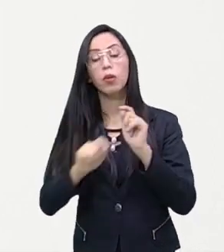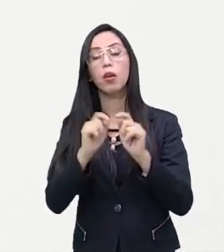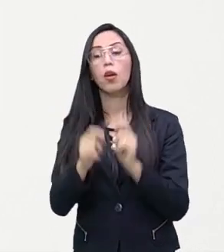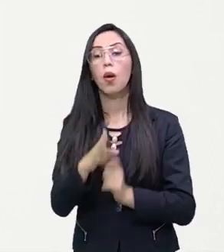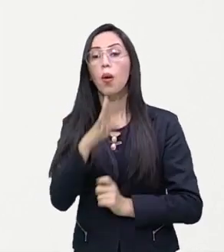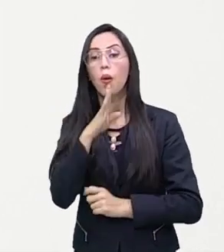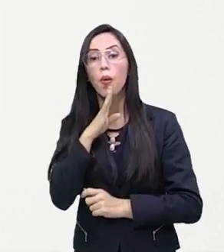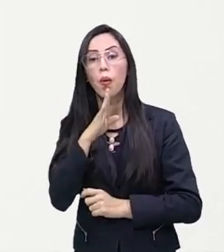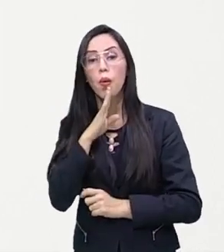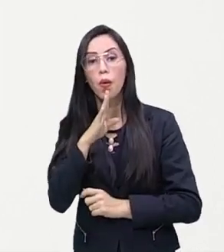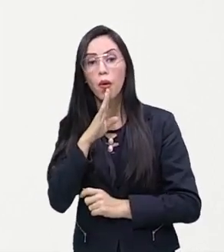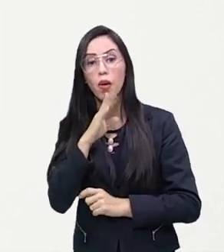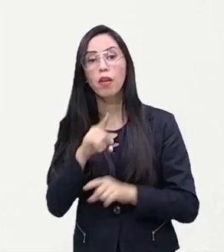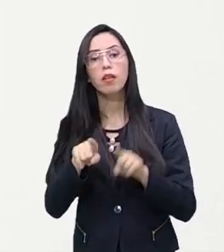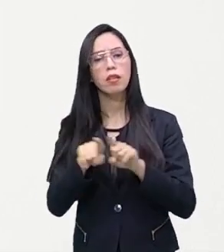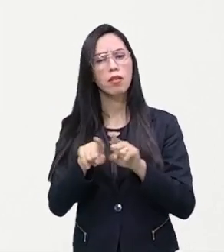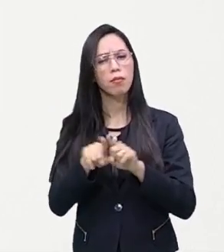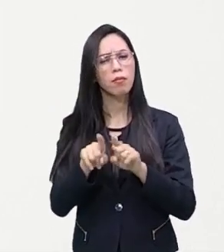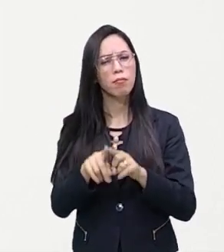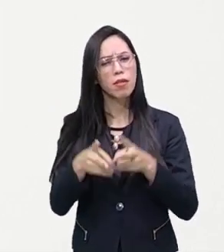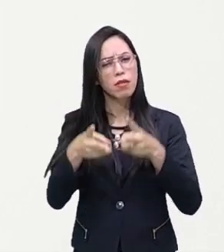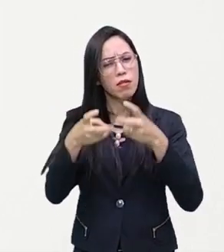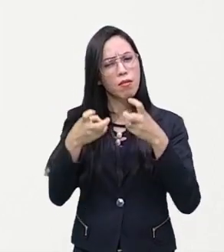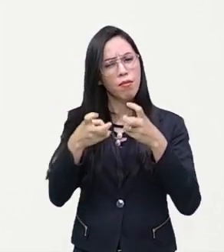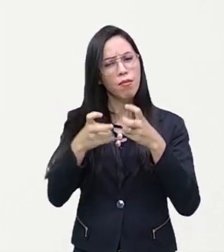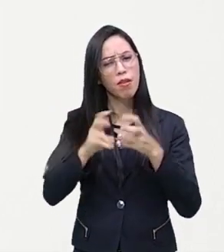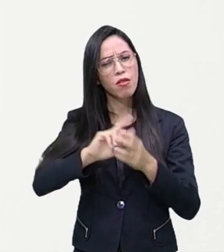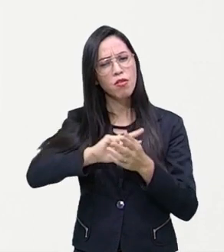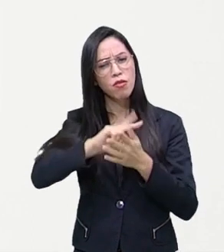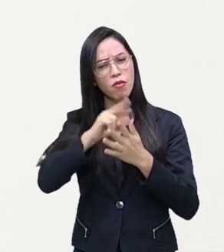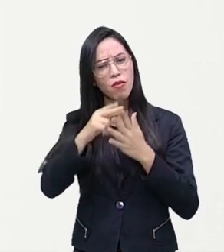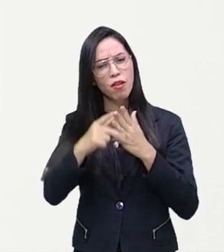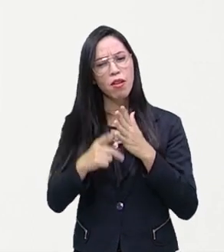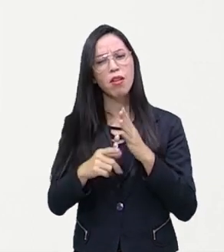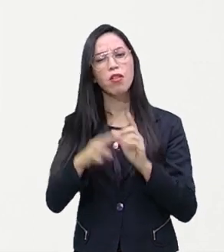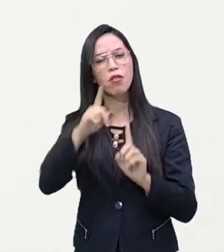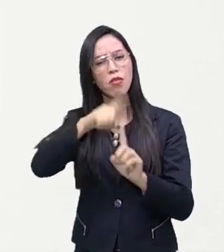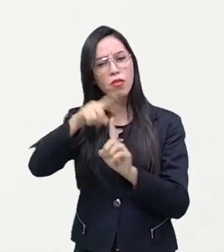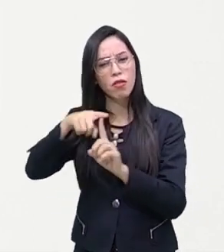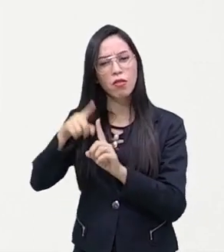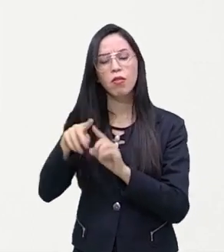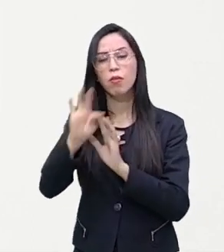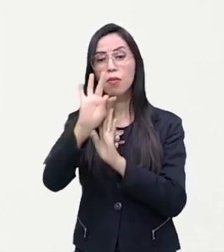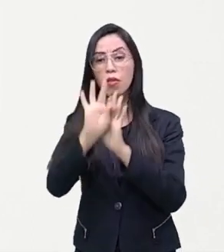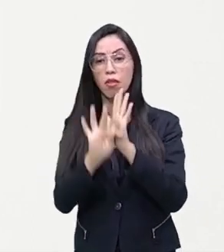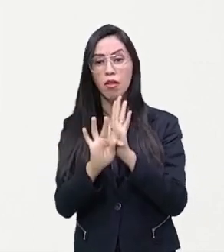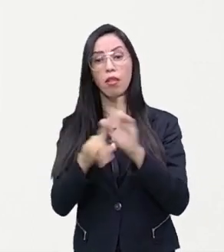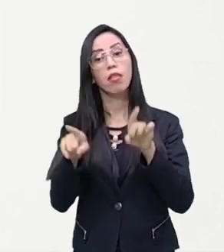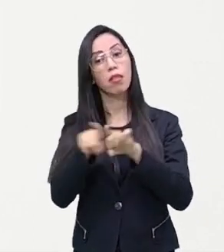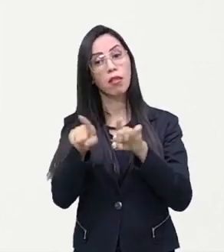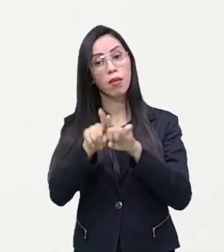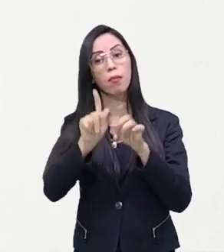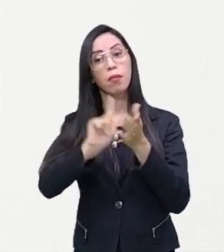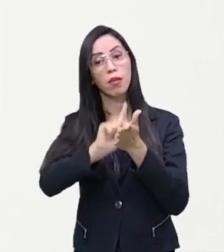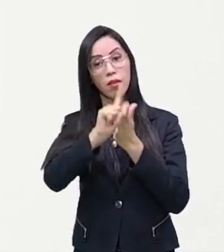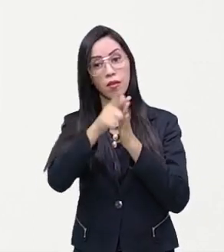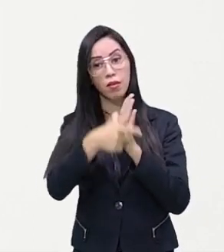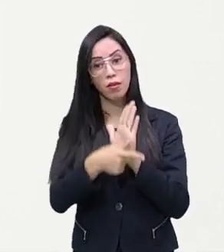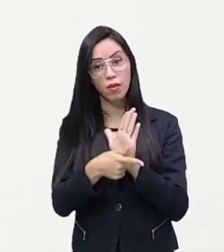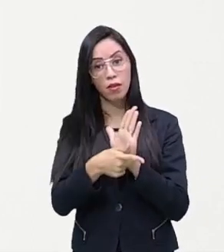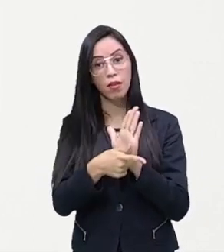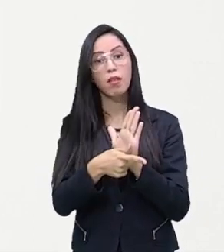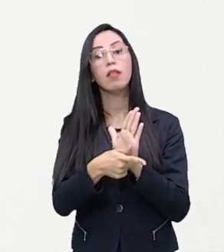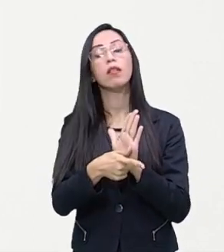conhecer e diferenciar tipologias textuais e gêneros.